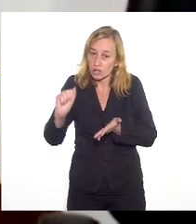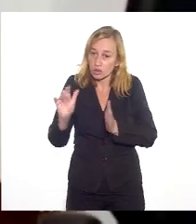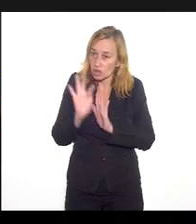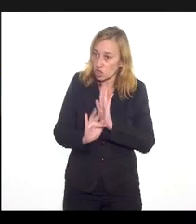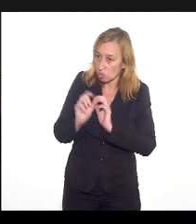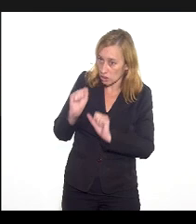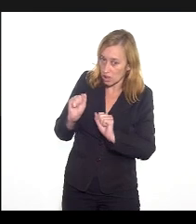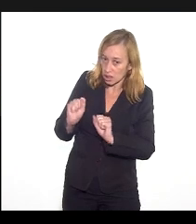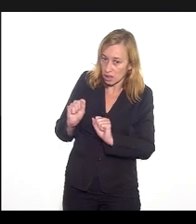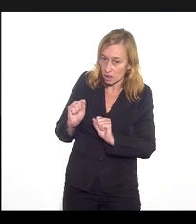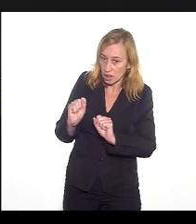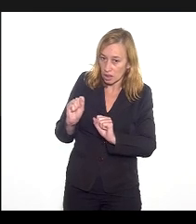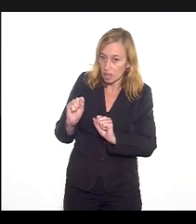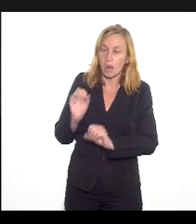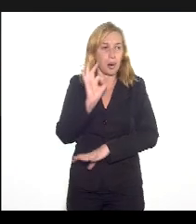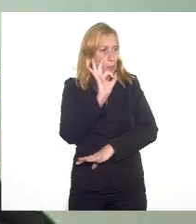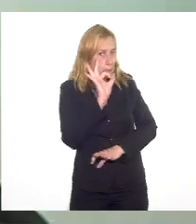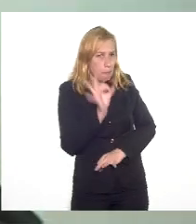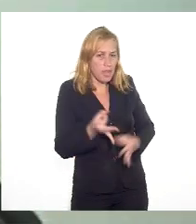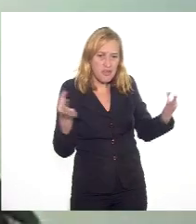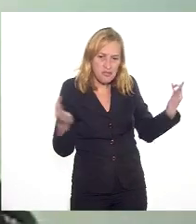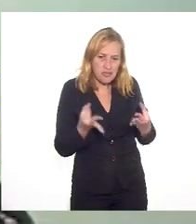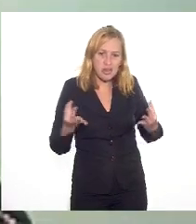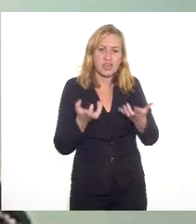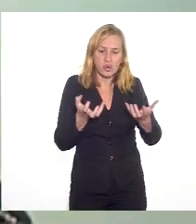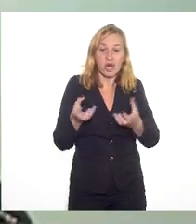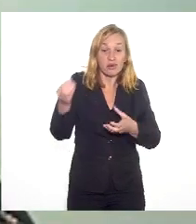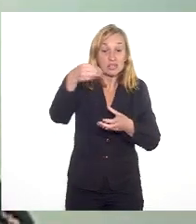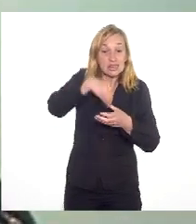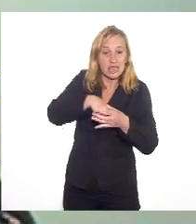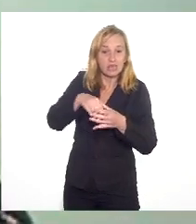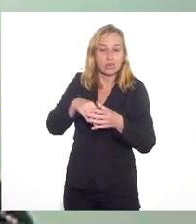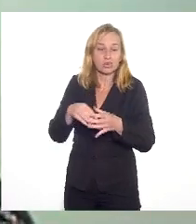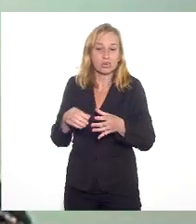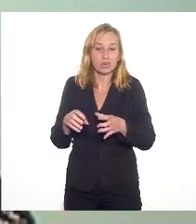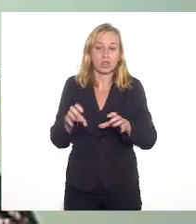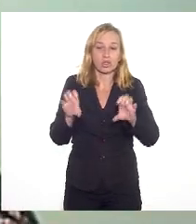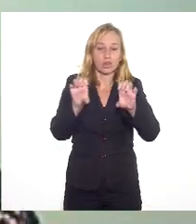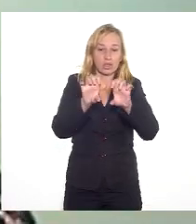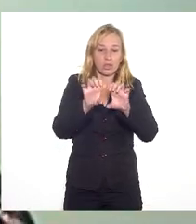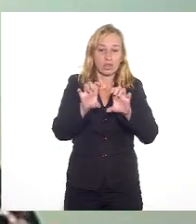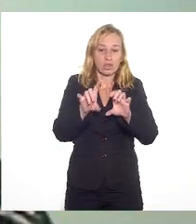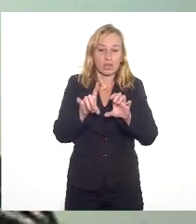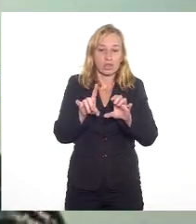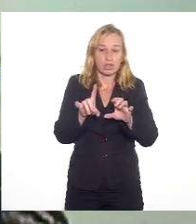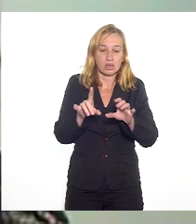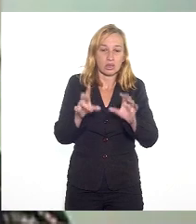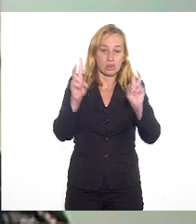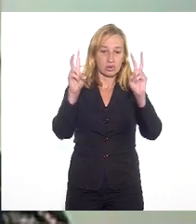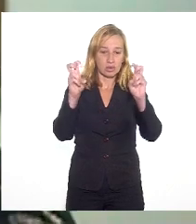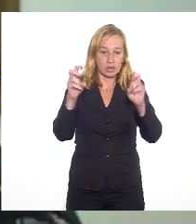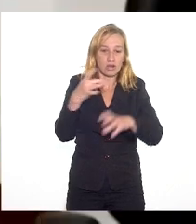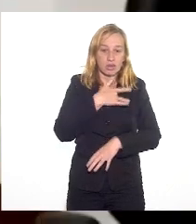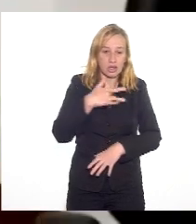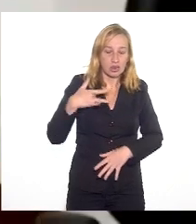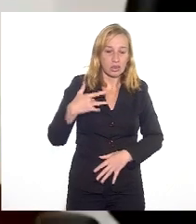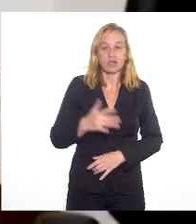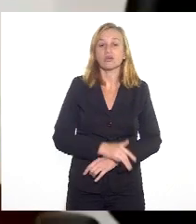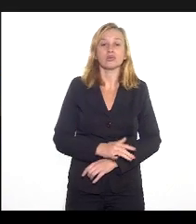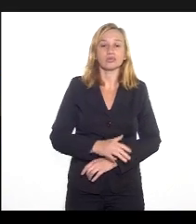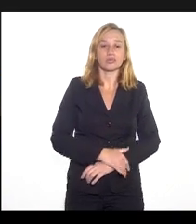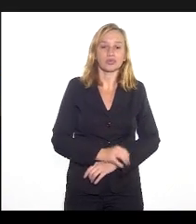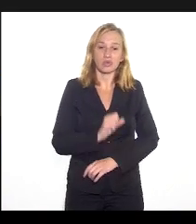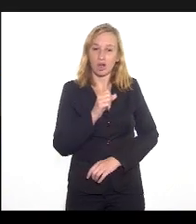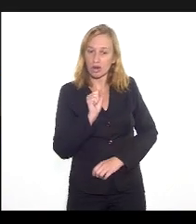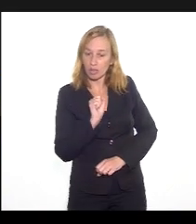Pode ser? Perfeito. Eu quero é que dentro do eixo temático esteja o tema saúde. Obrigada, tá presidente. Tá bom, Márcio. Não